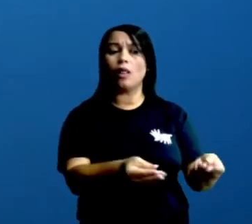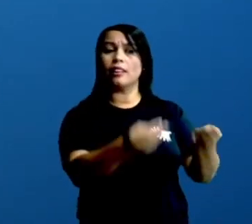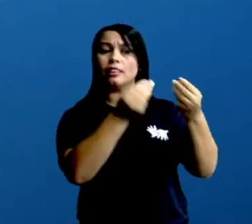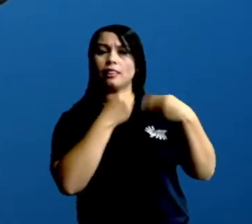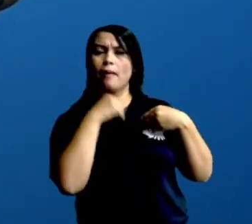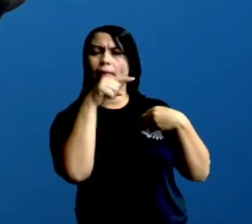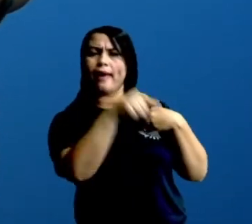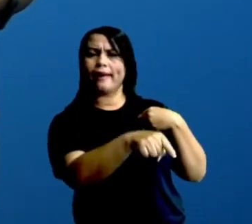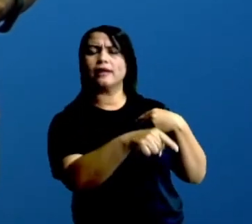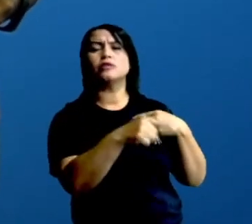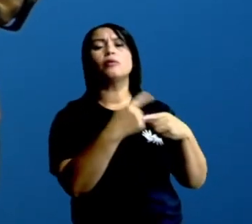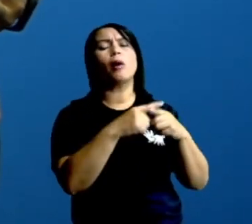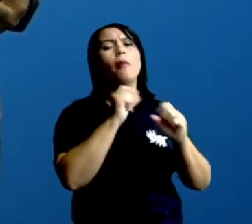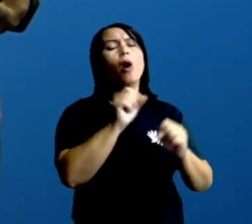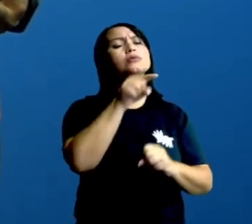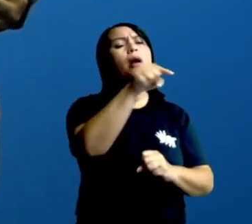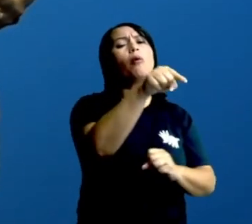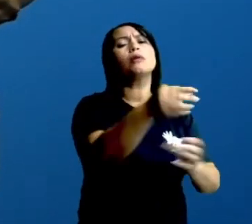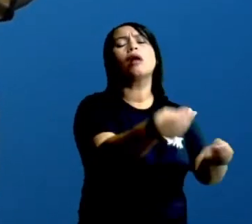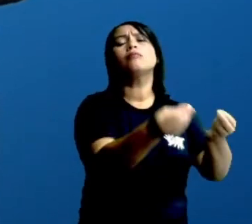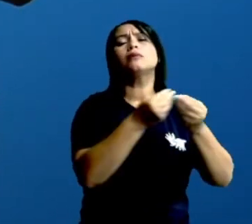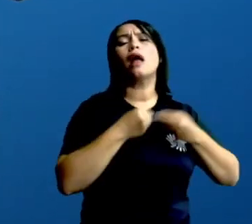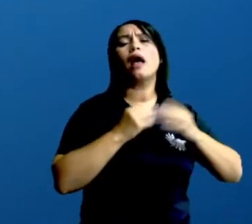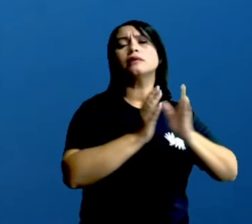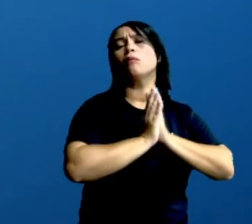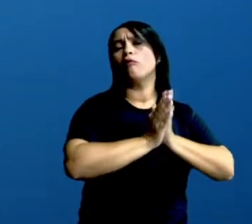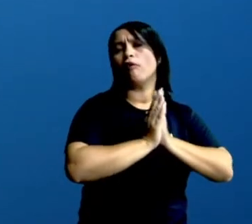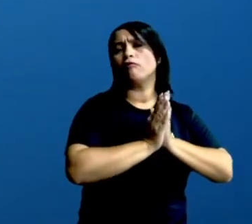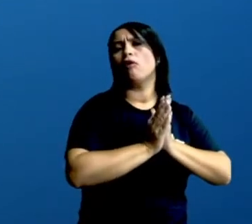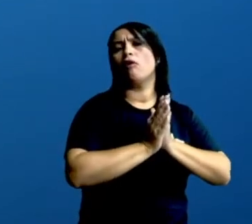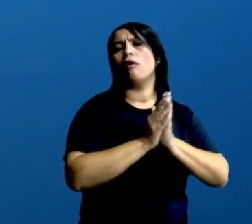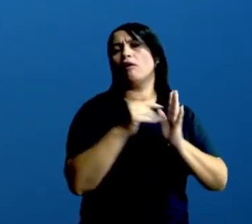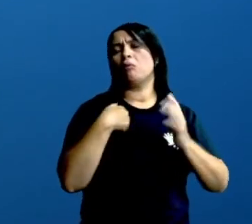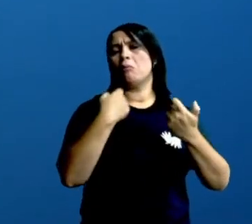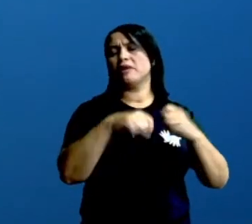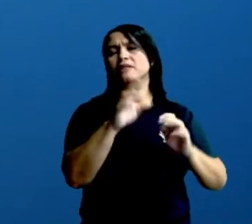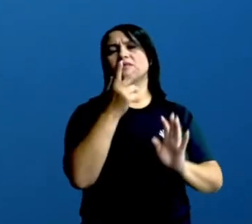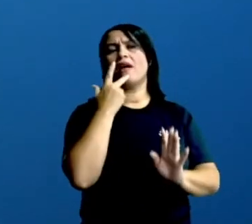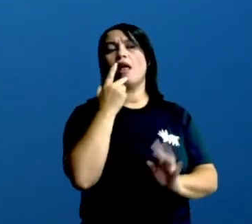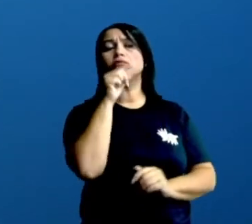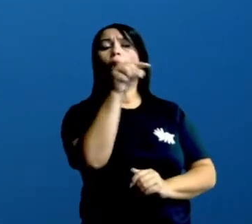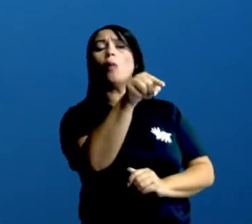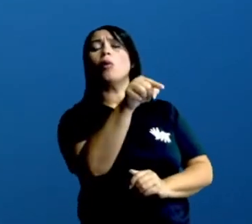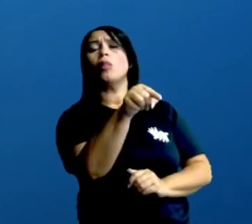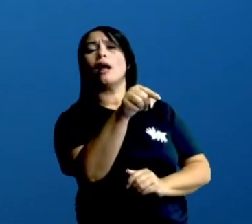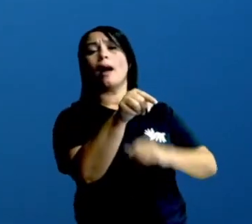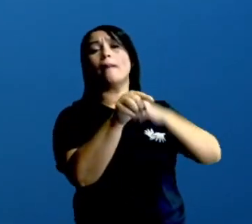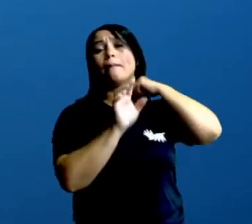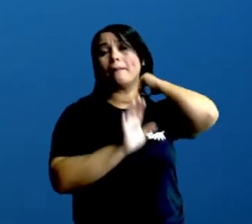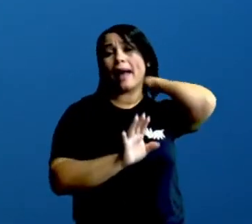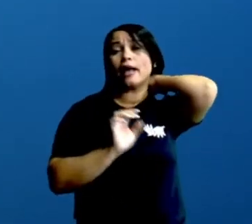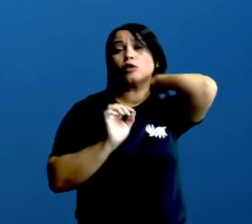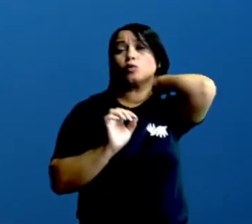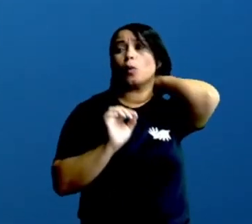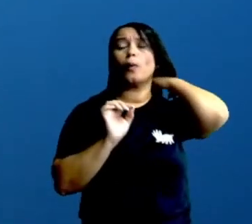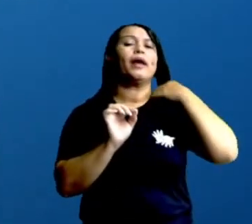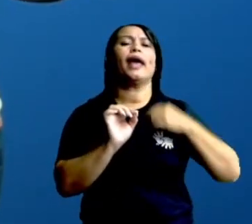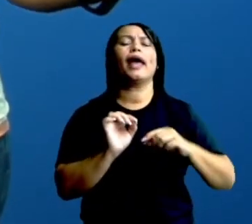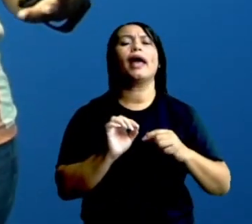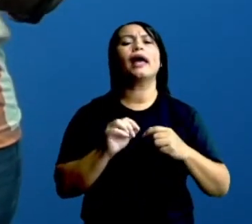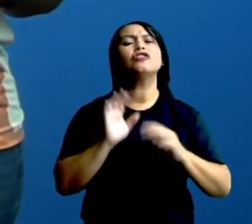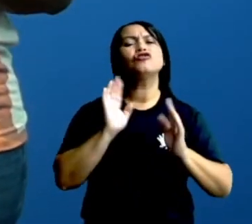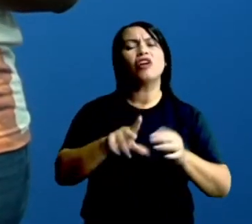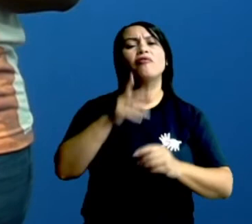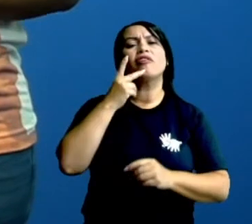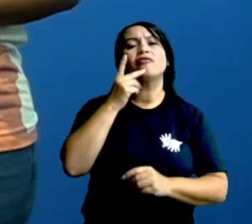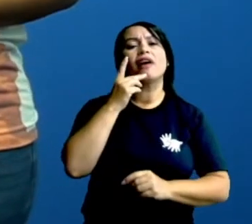do contexto eu posso estar apontando, ó, dá-me isso, por favor. Eu não preciso falar, mas de alguma forma aquilo já